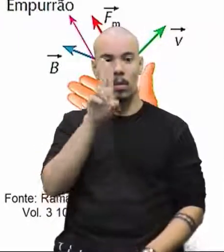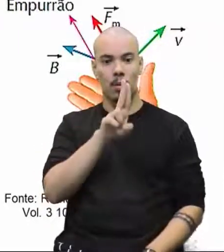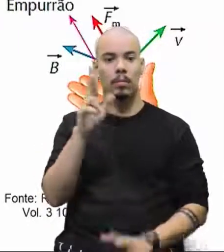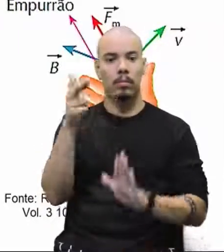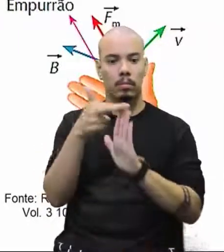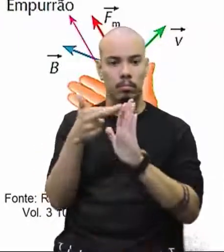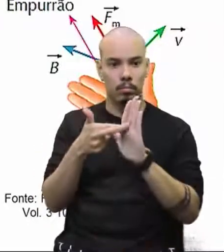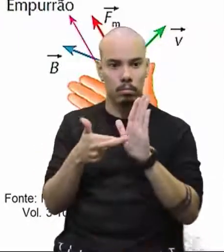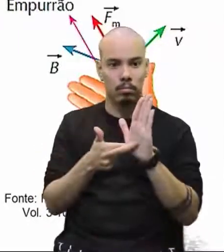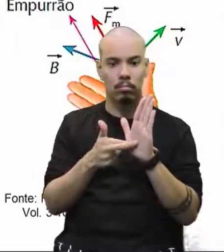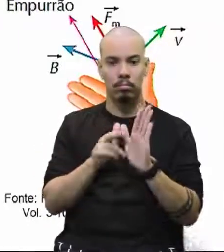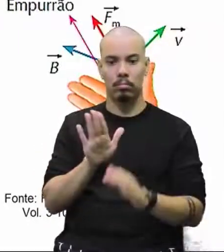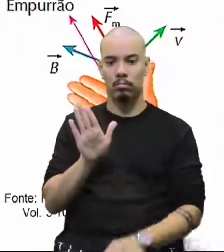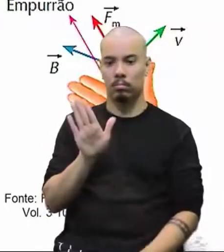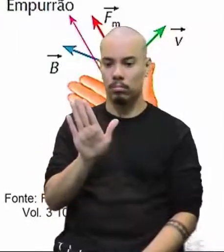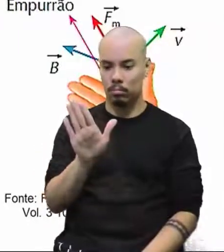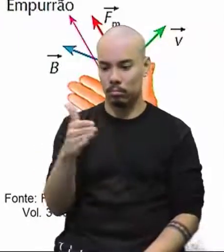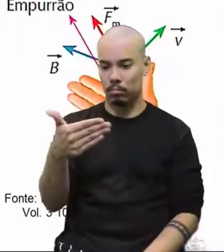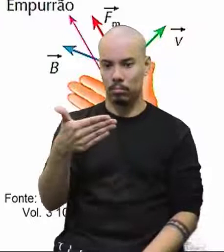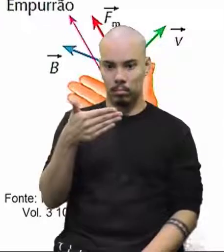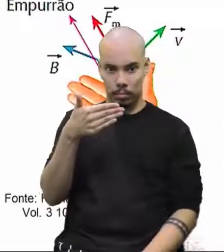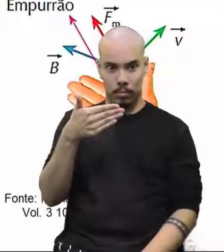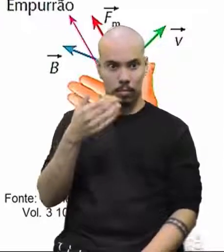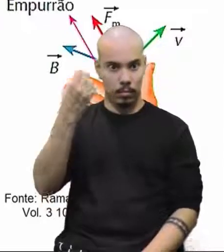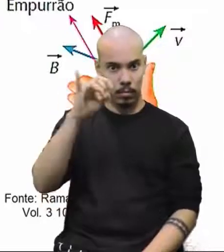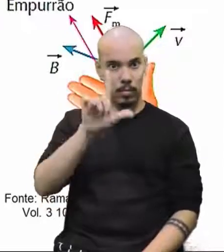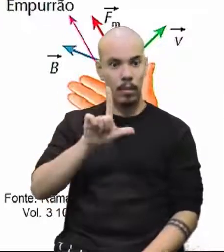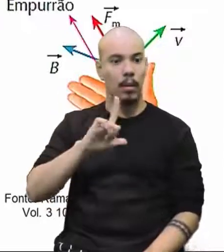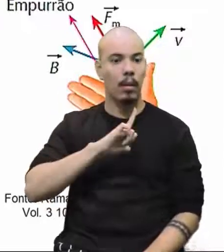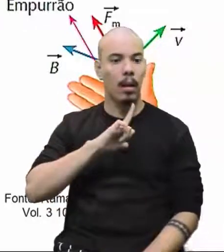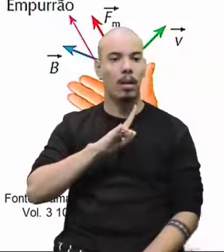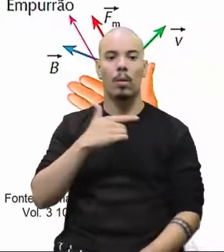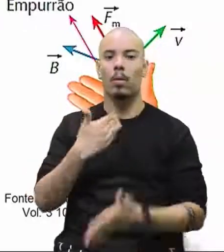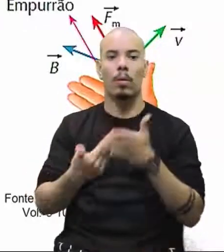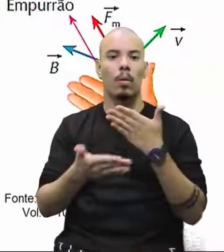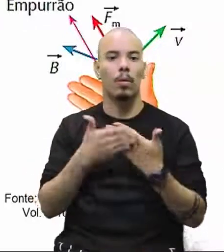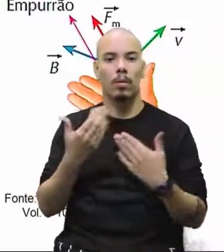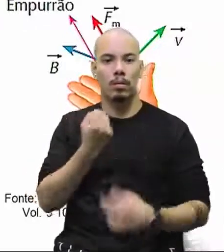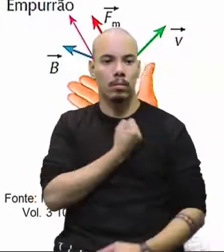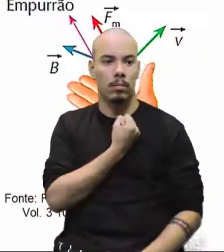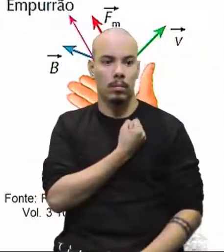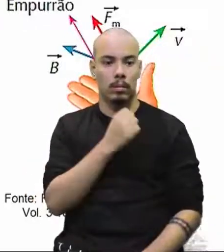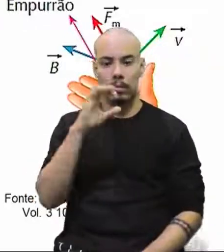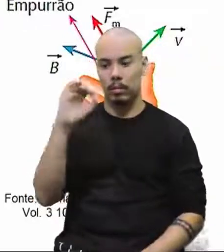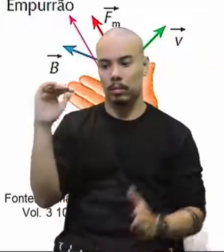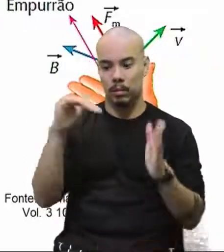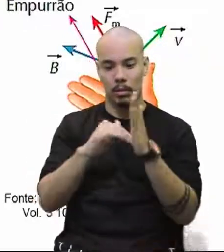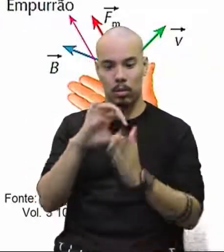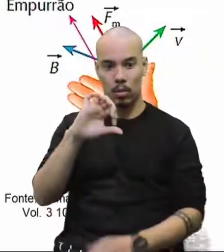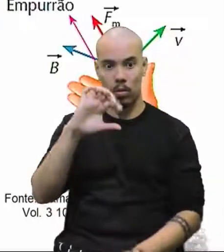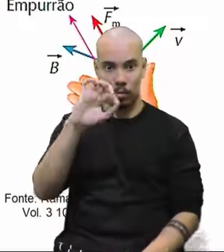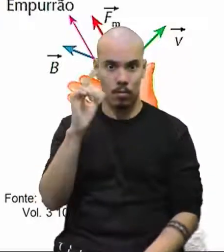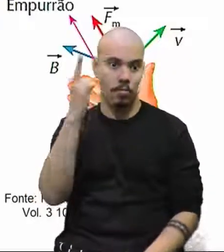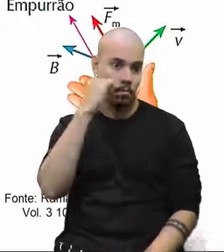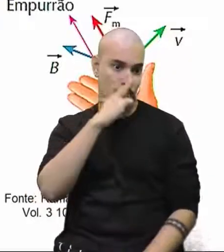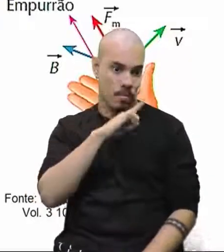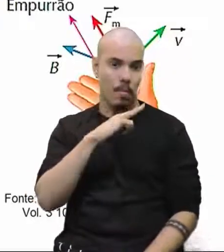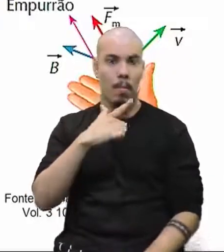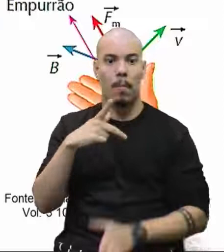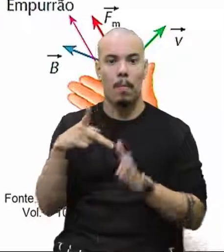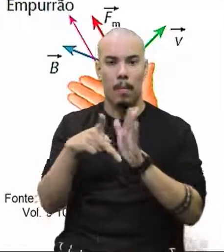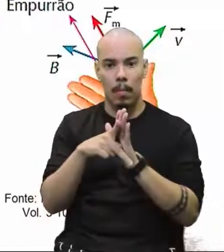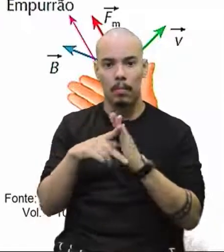do empurrão, né? Aí, se você tiver um ângulo qualquer entre 0 e 90, você decompõe a parte